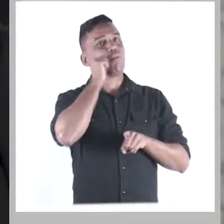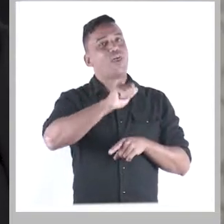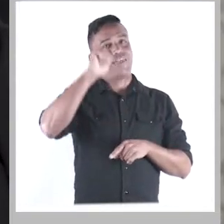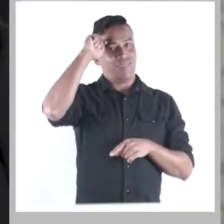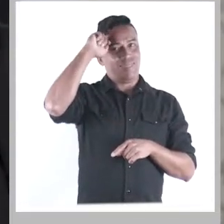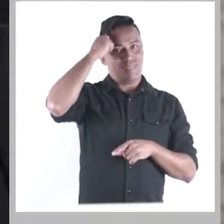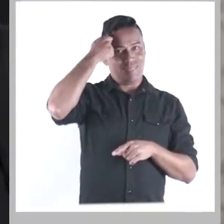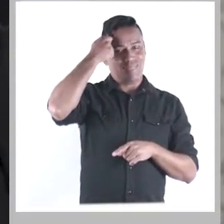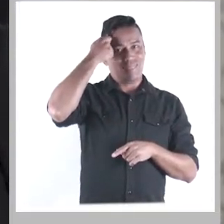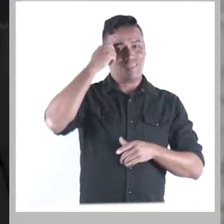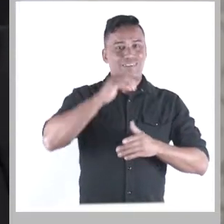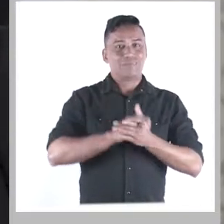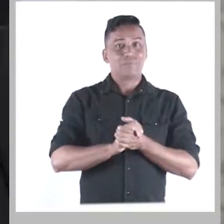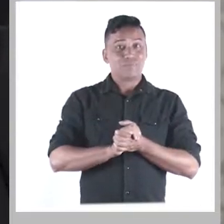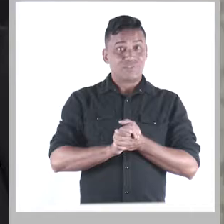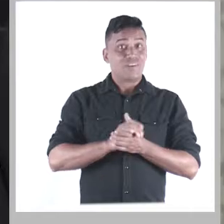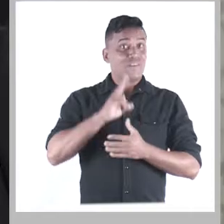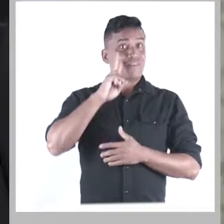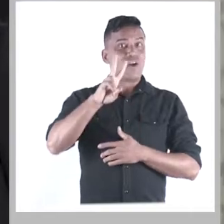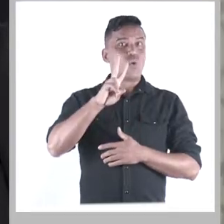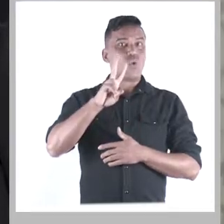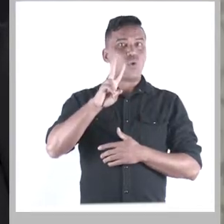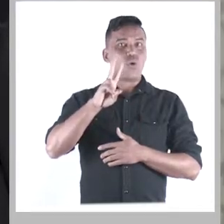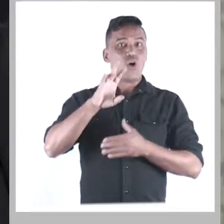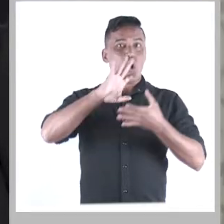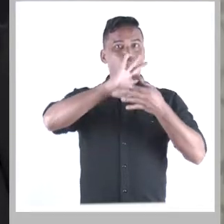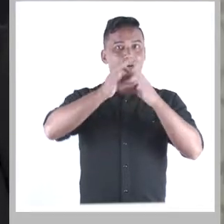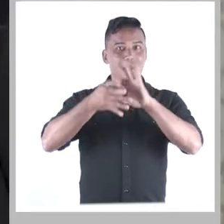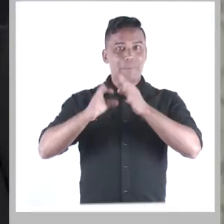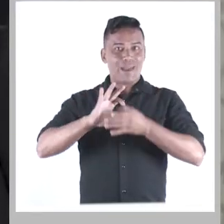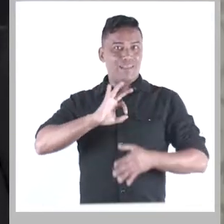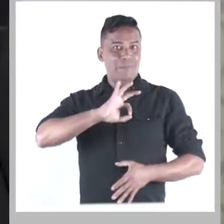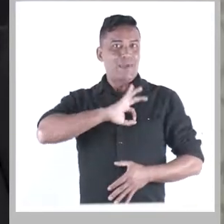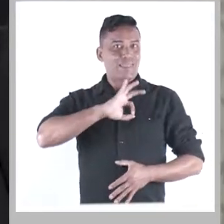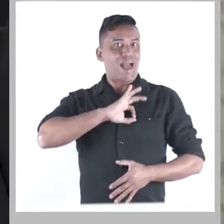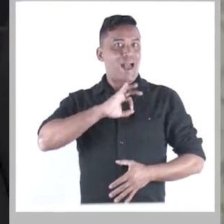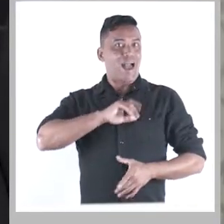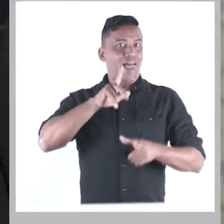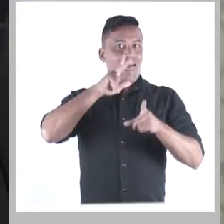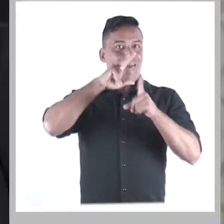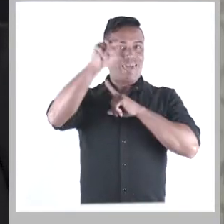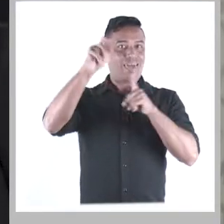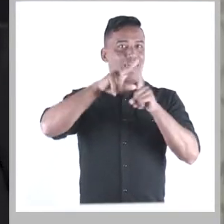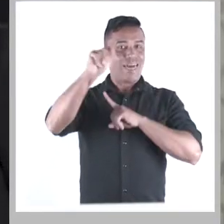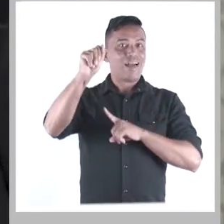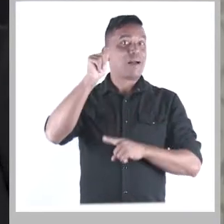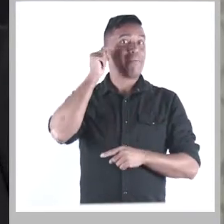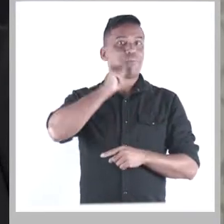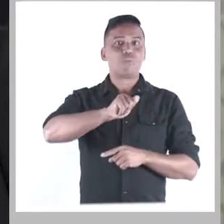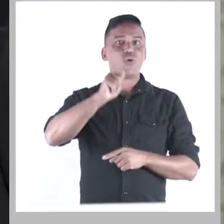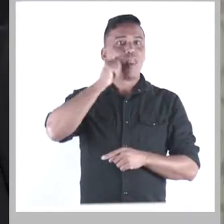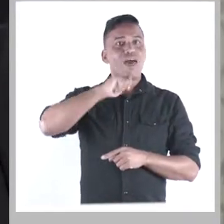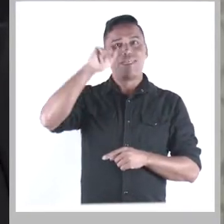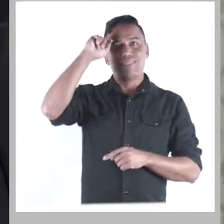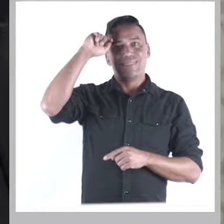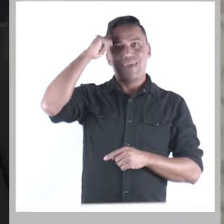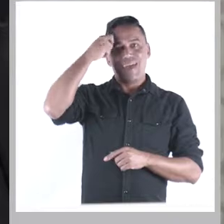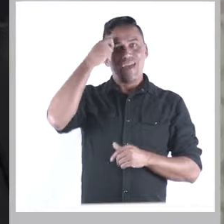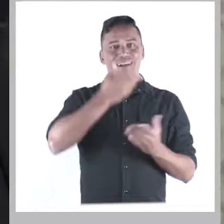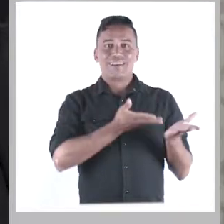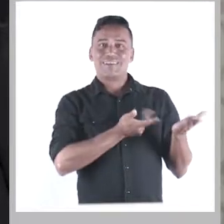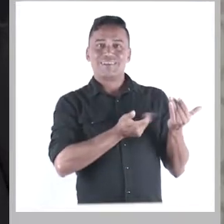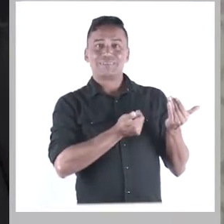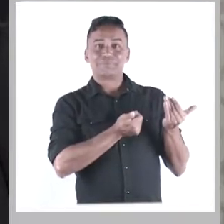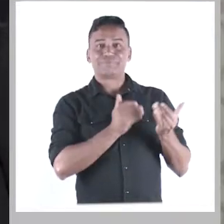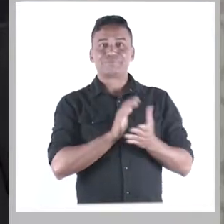preta. Olha as medalhas que a gente acabou de ganhar. Pois é, linda, sabe? Né? Rebeca